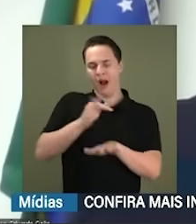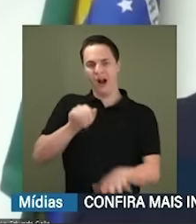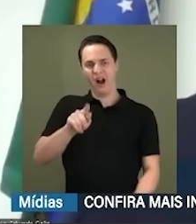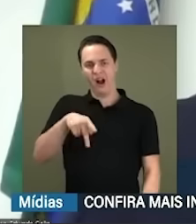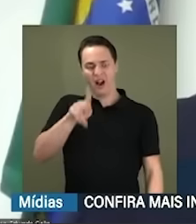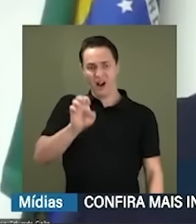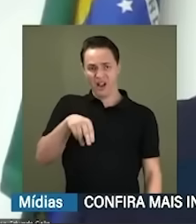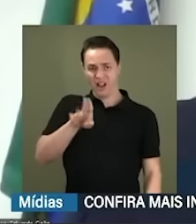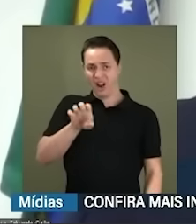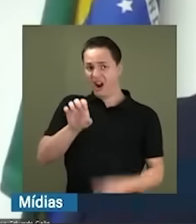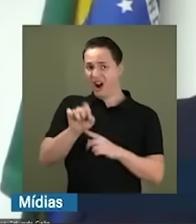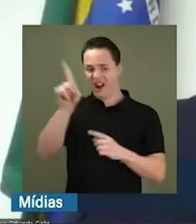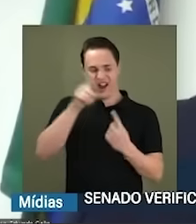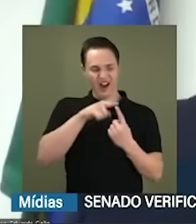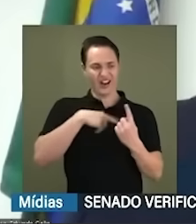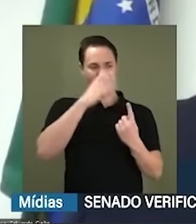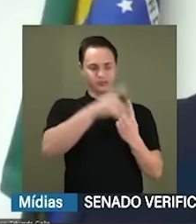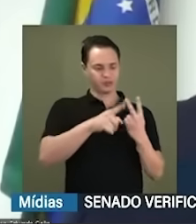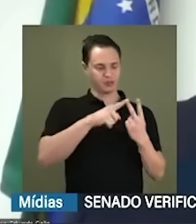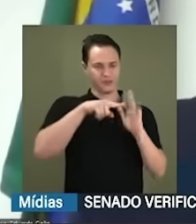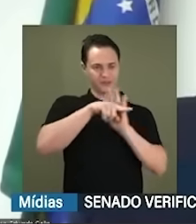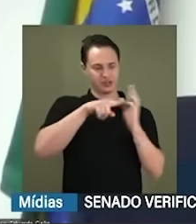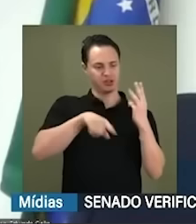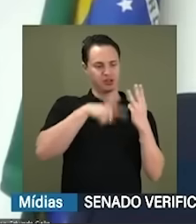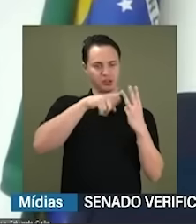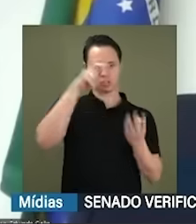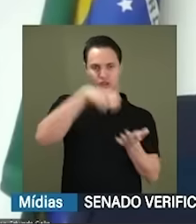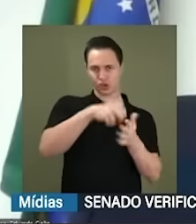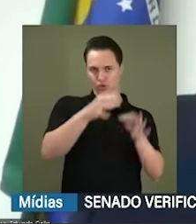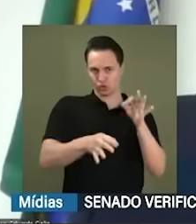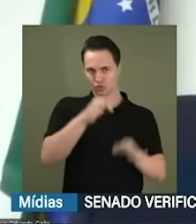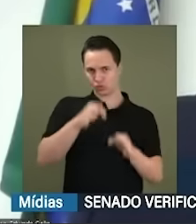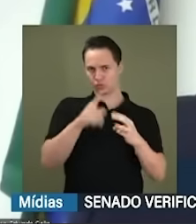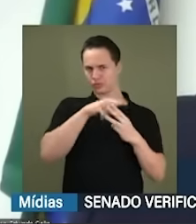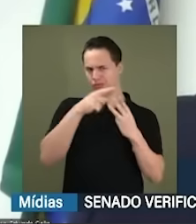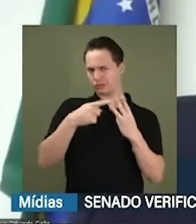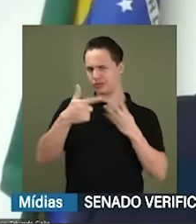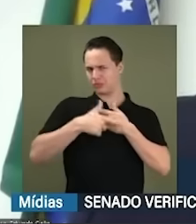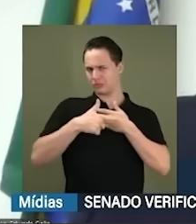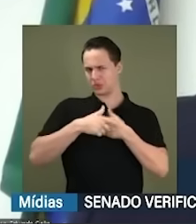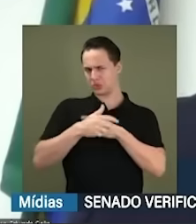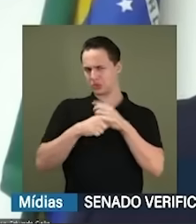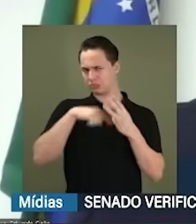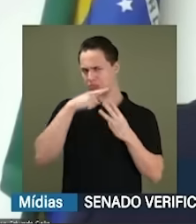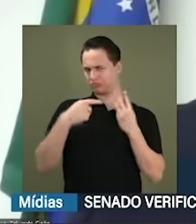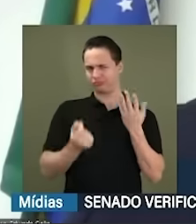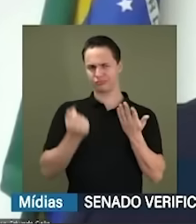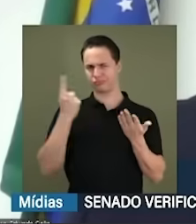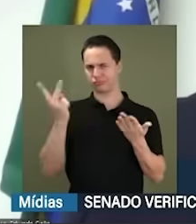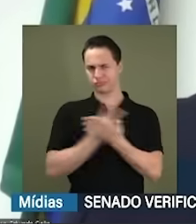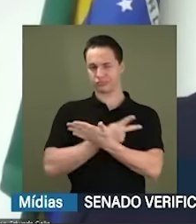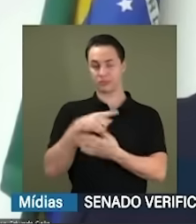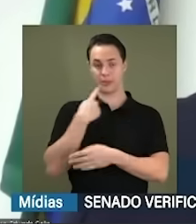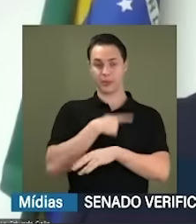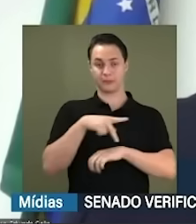como acusador, investigador e julgador. Uma verdadeira aberração jurídica o que está acontecendo em nosso país.